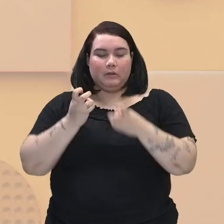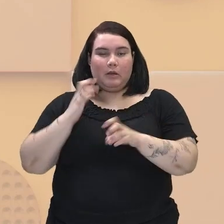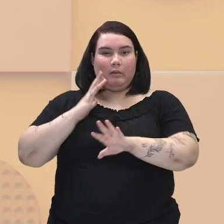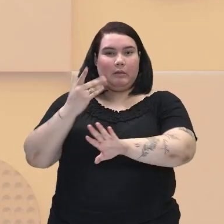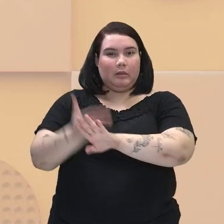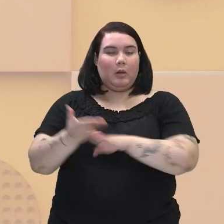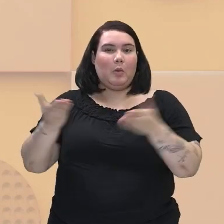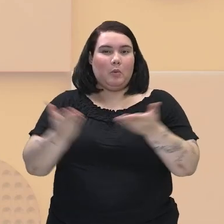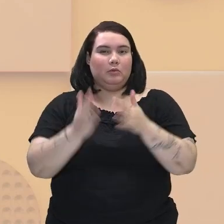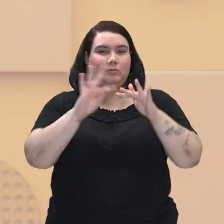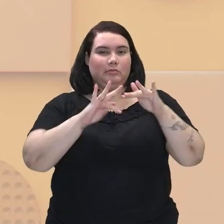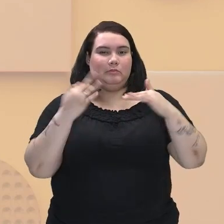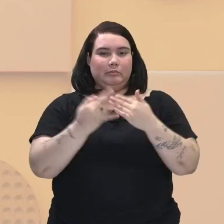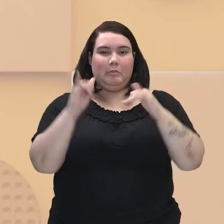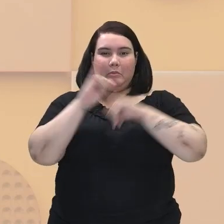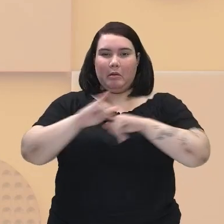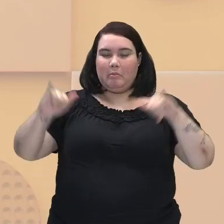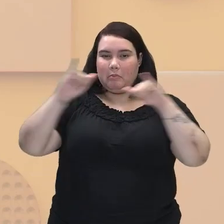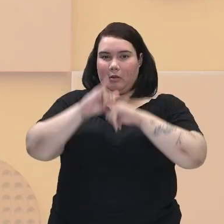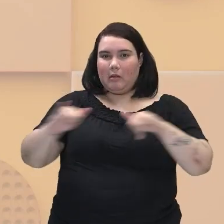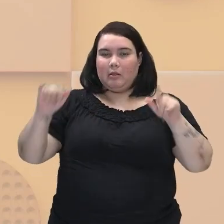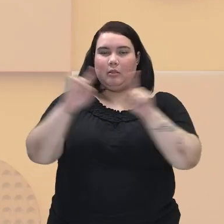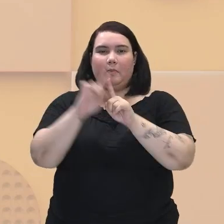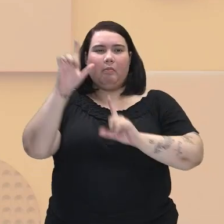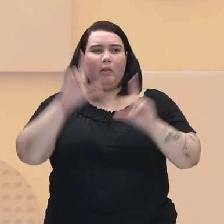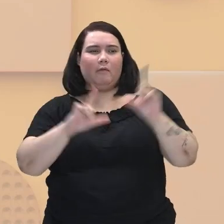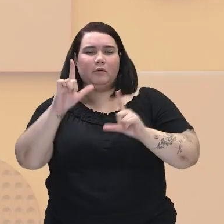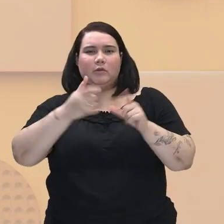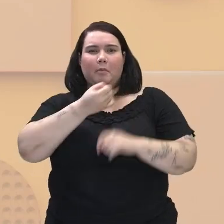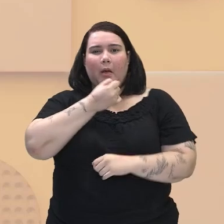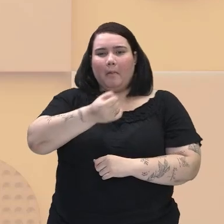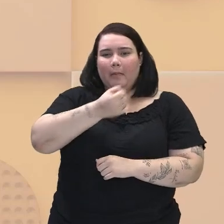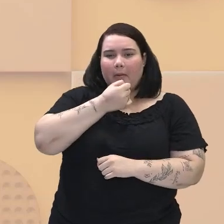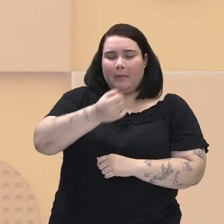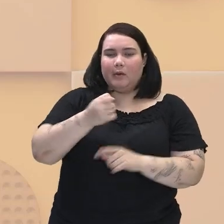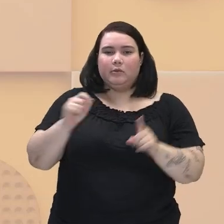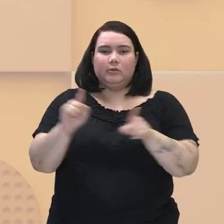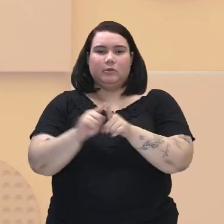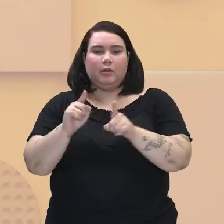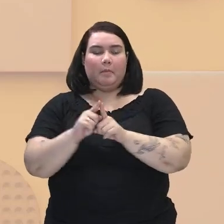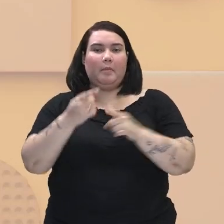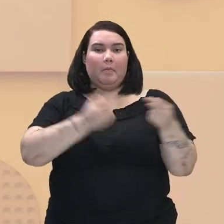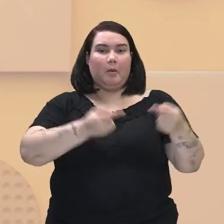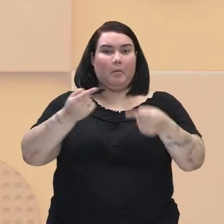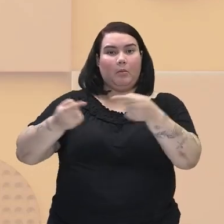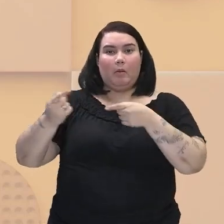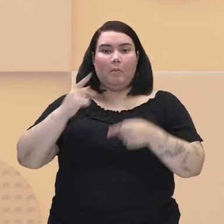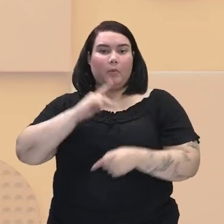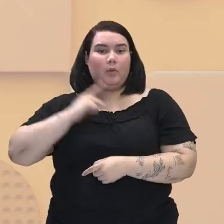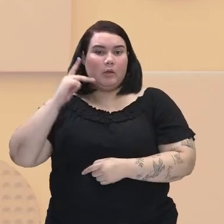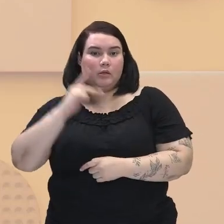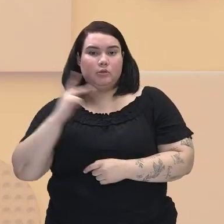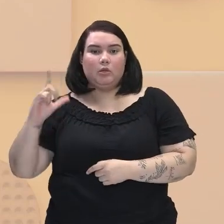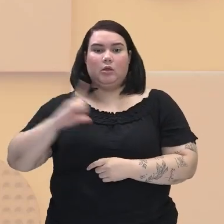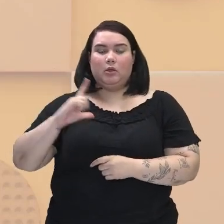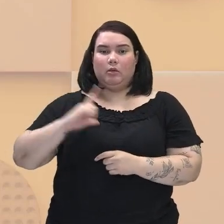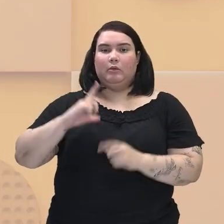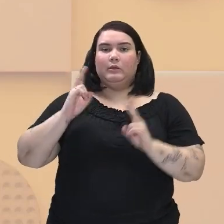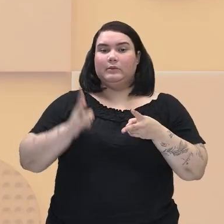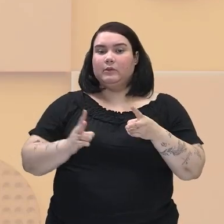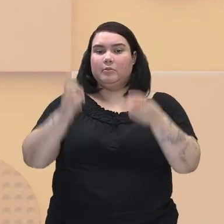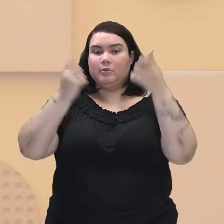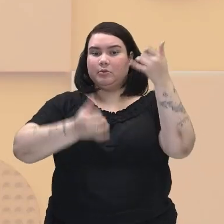mídias sociais, presente nos telejornais, nas discussões políticas e que dá o que